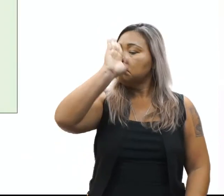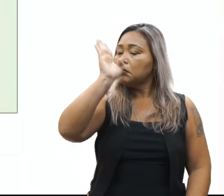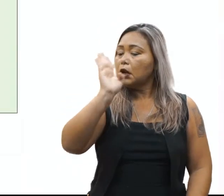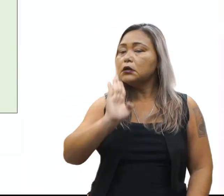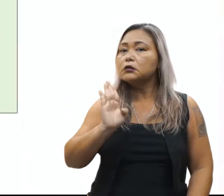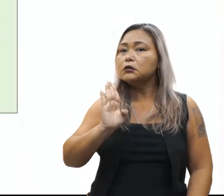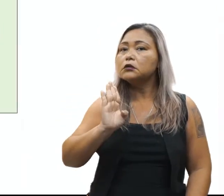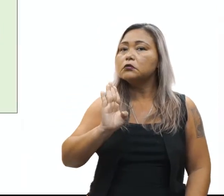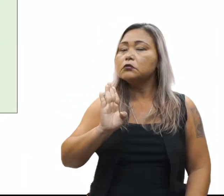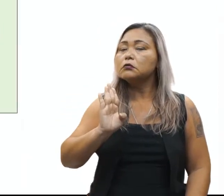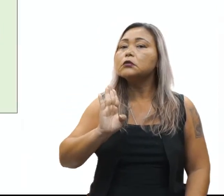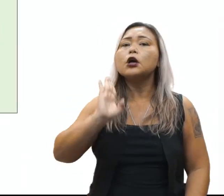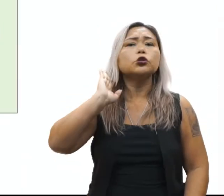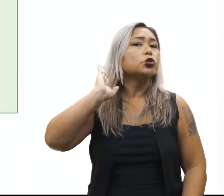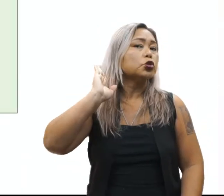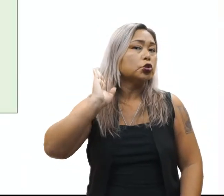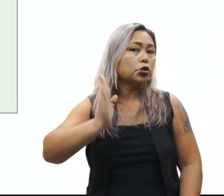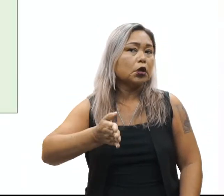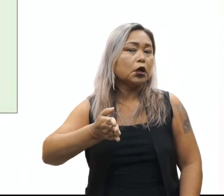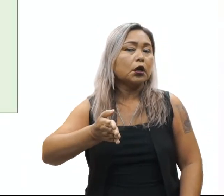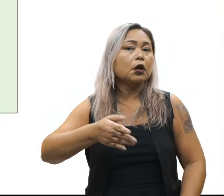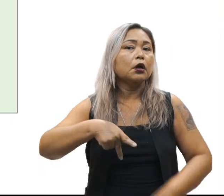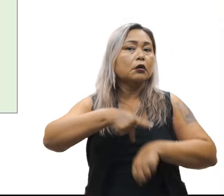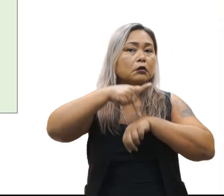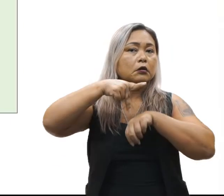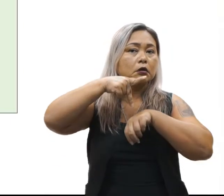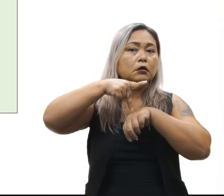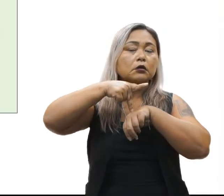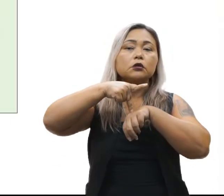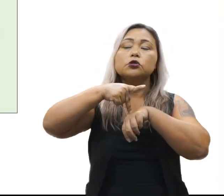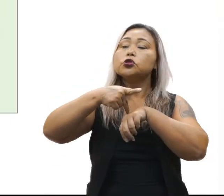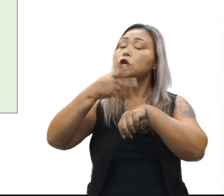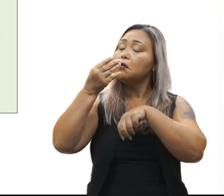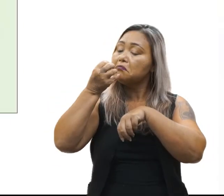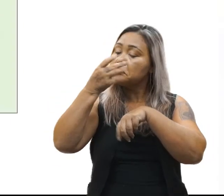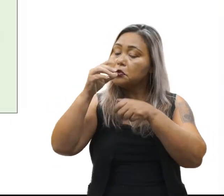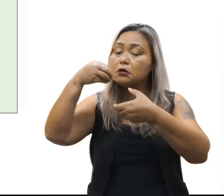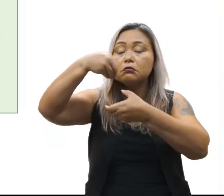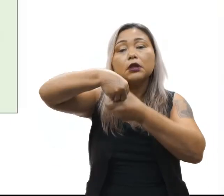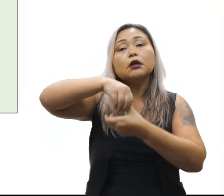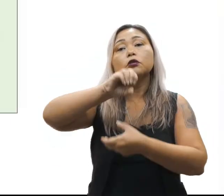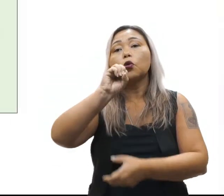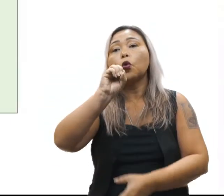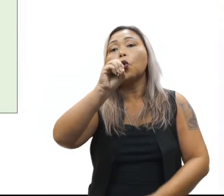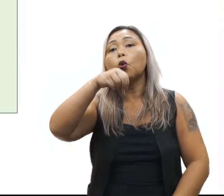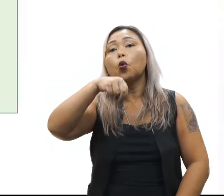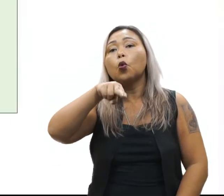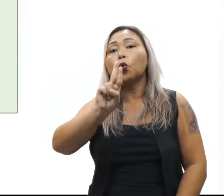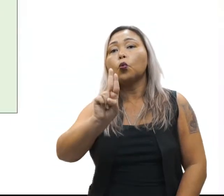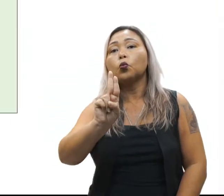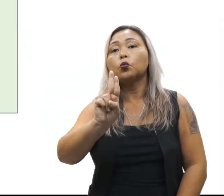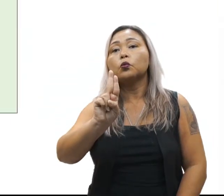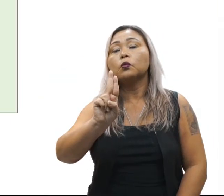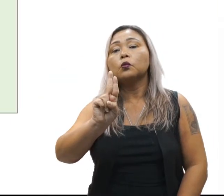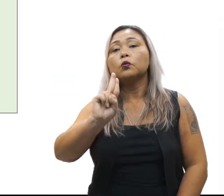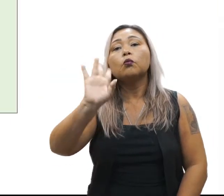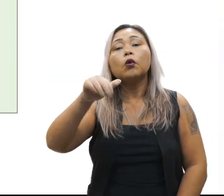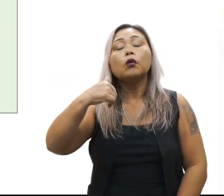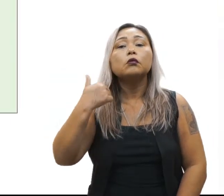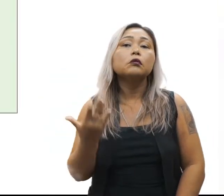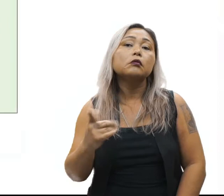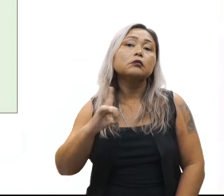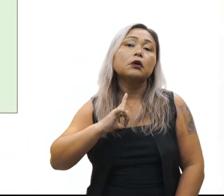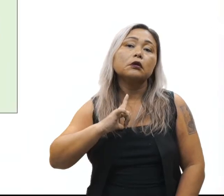que já foi muito bem visto dentro da ONU. Inclusive, quando a gente teve